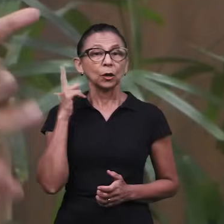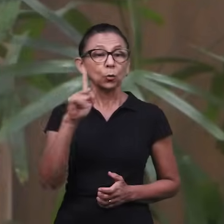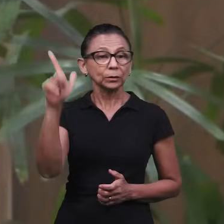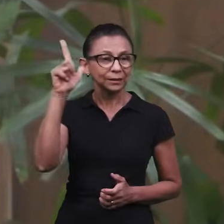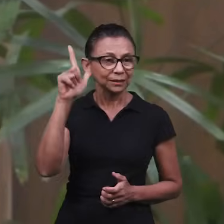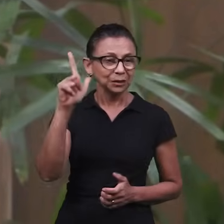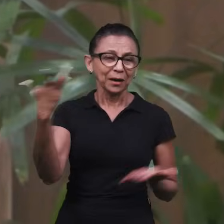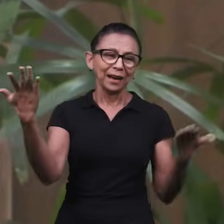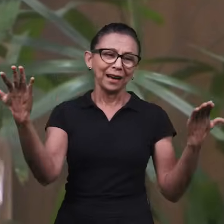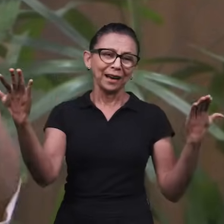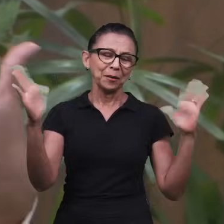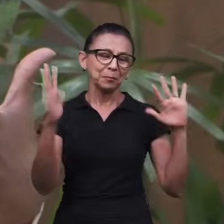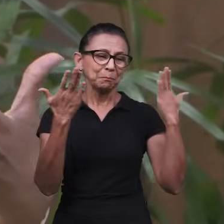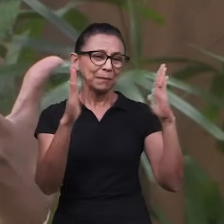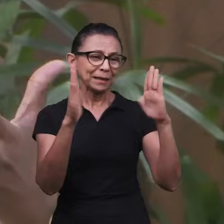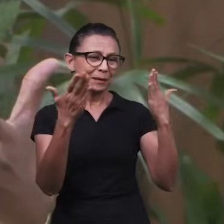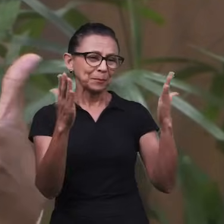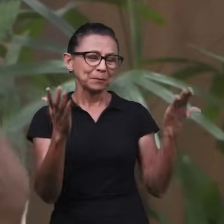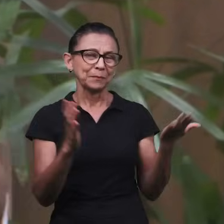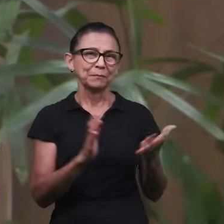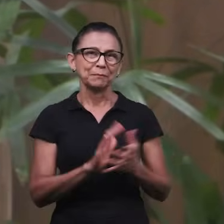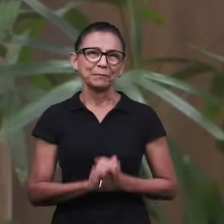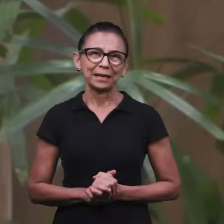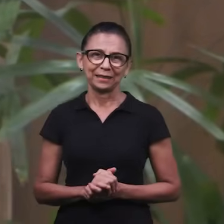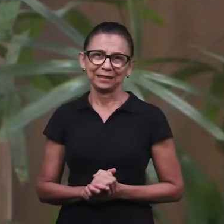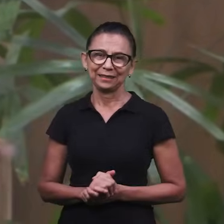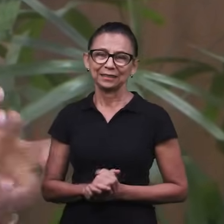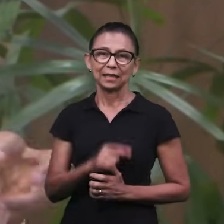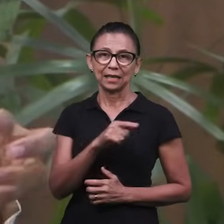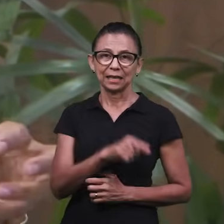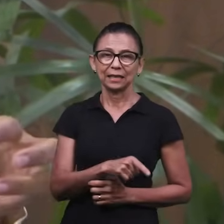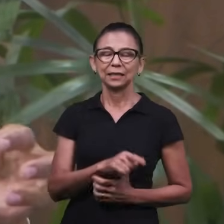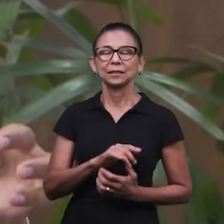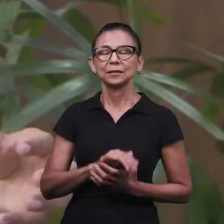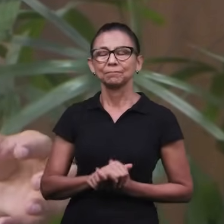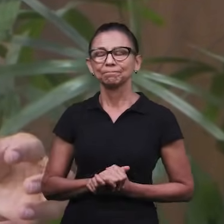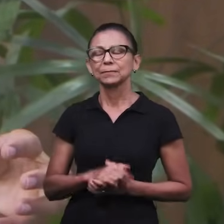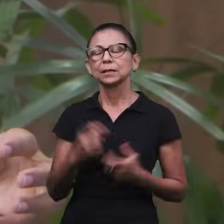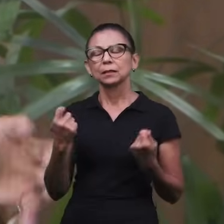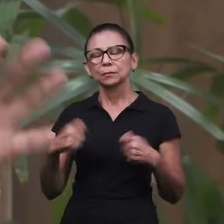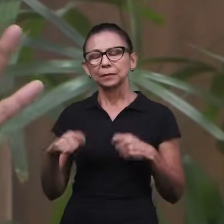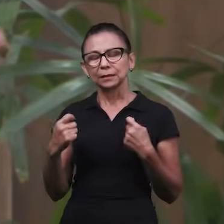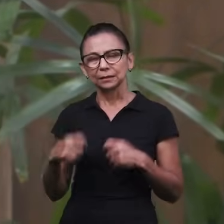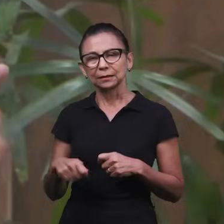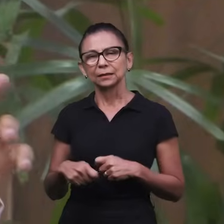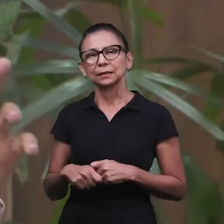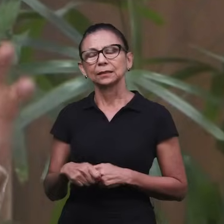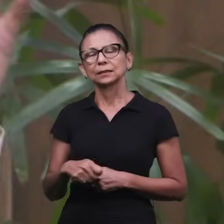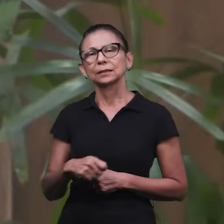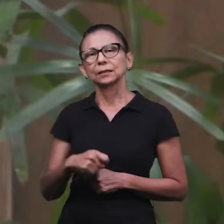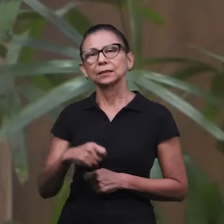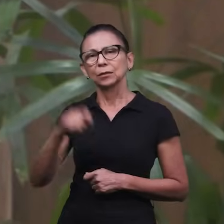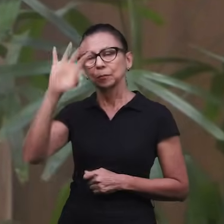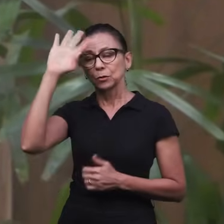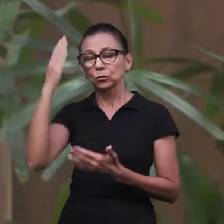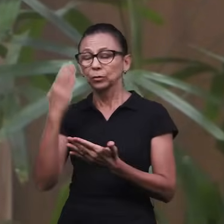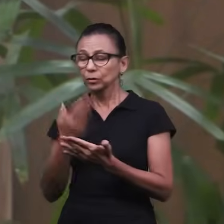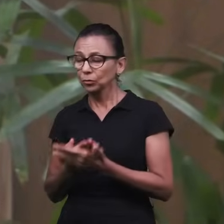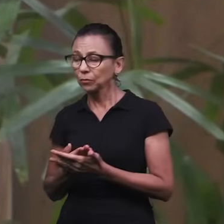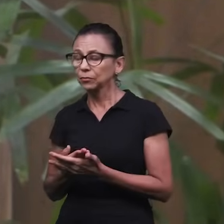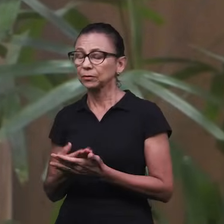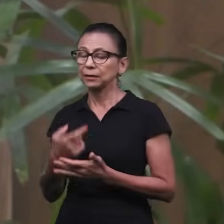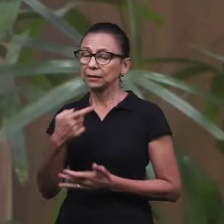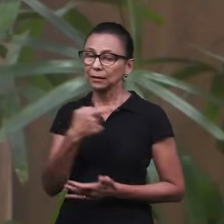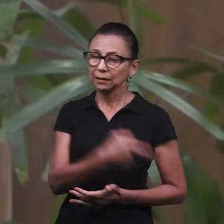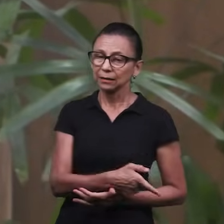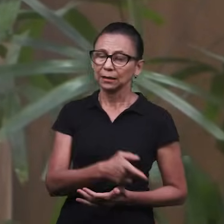quê? Porque você precisa ter alguém que confie mais nas suas potencialidades e invista no seu desempenho. Peraí, eu não consigo muito bem tirar a nota.